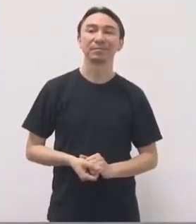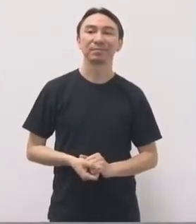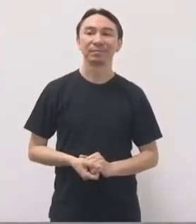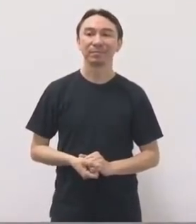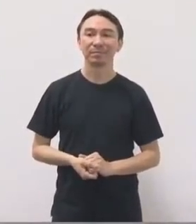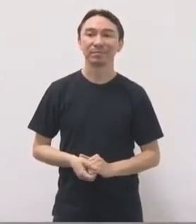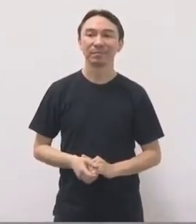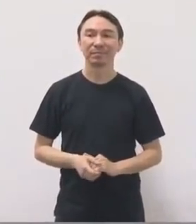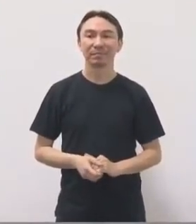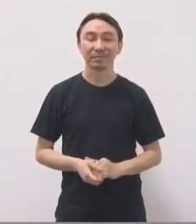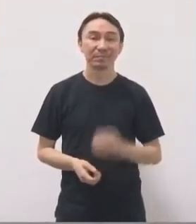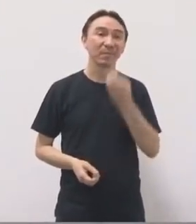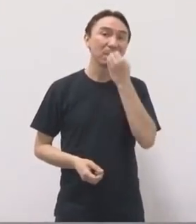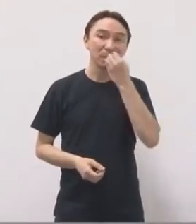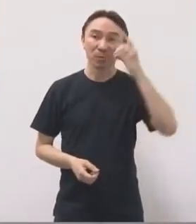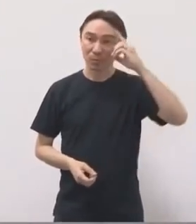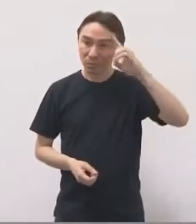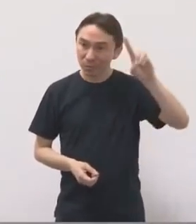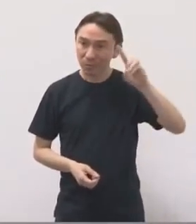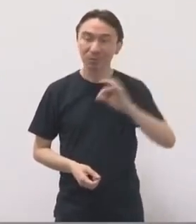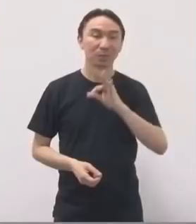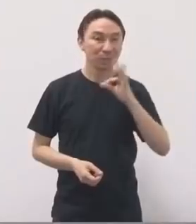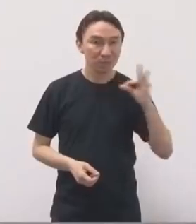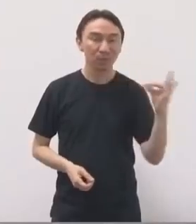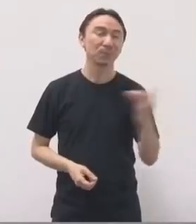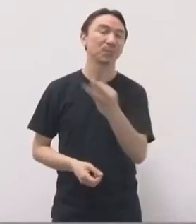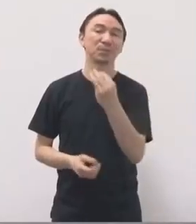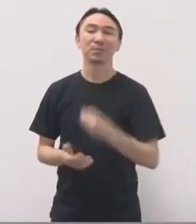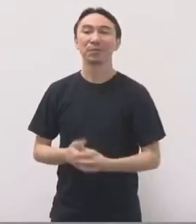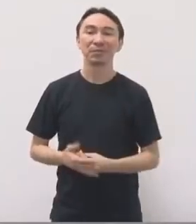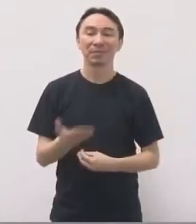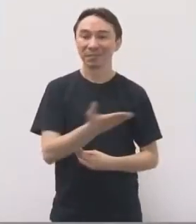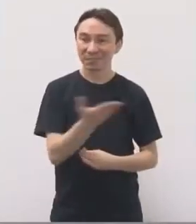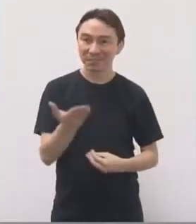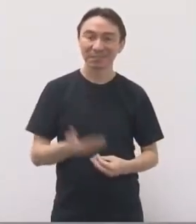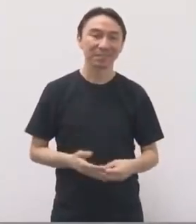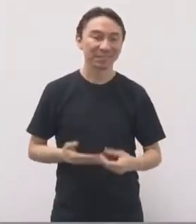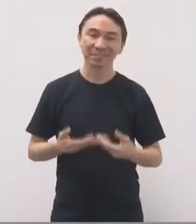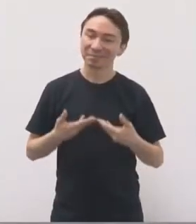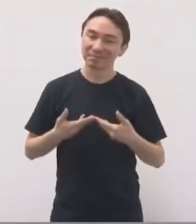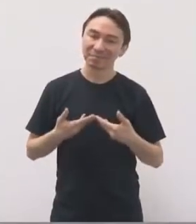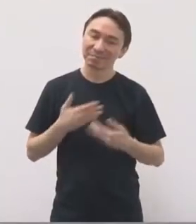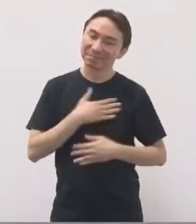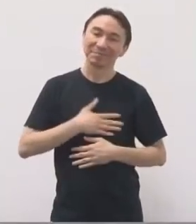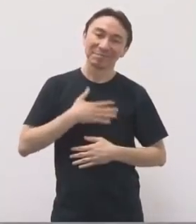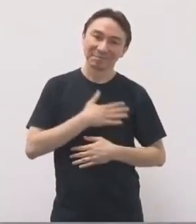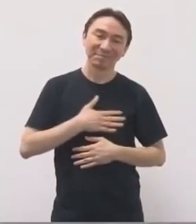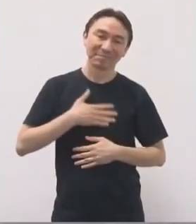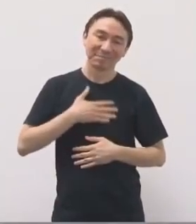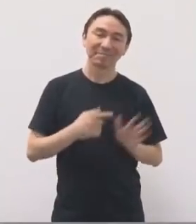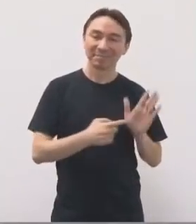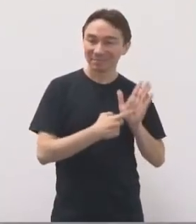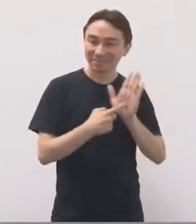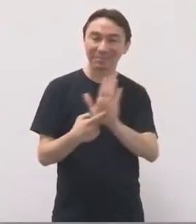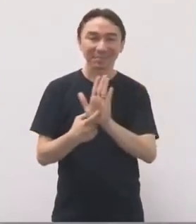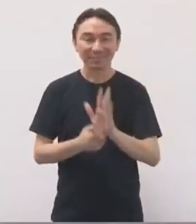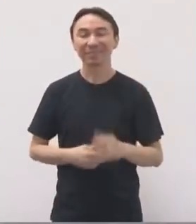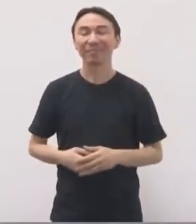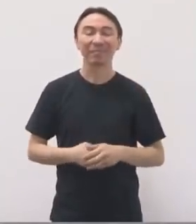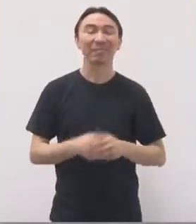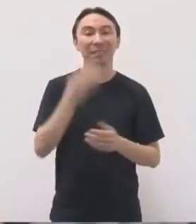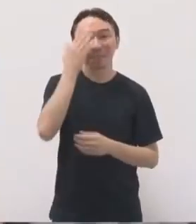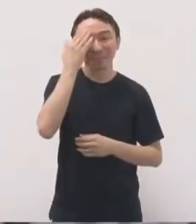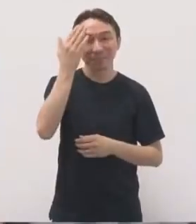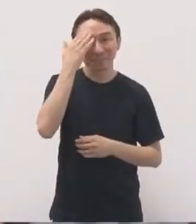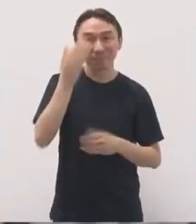Bom dia a todas e todos, obrigada pela palavra, professor. Estamos muito felizes de estar aqui com vocês hoje, pessoal, para falar